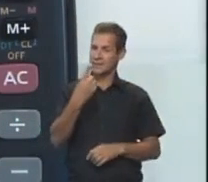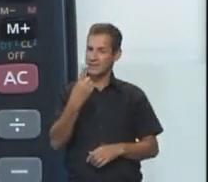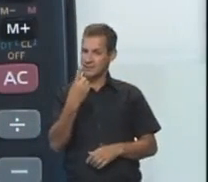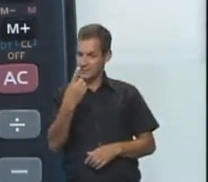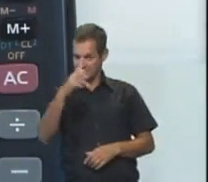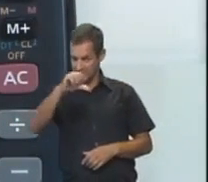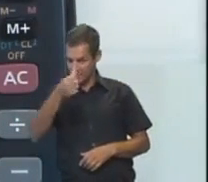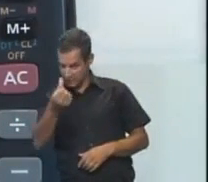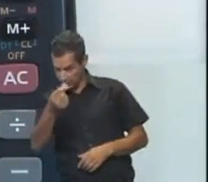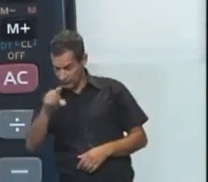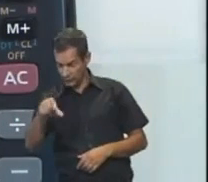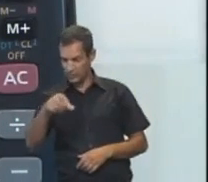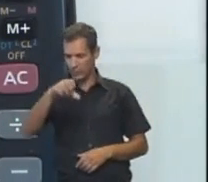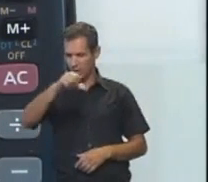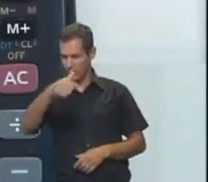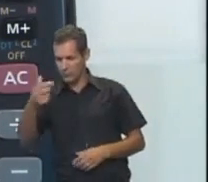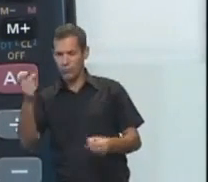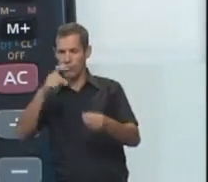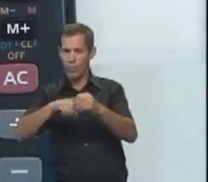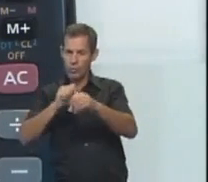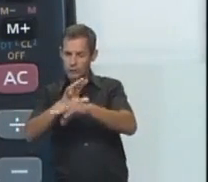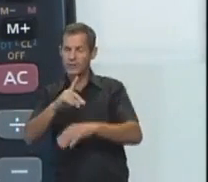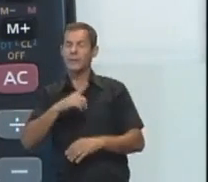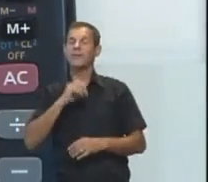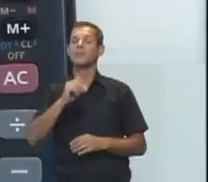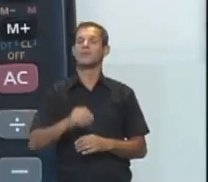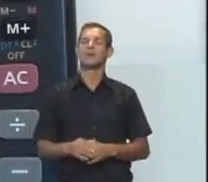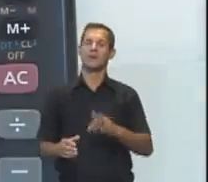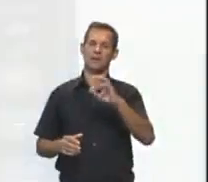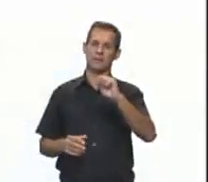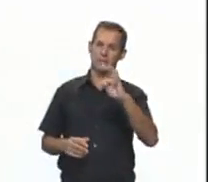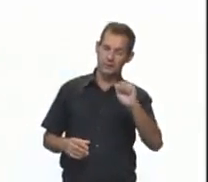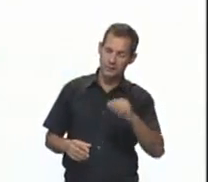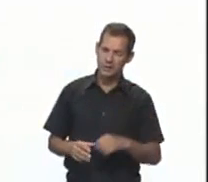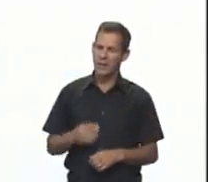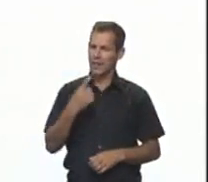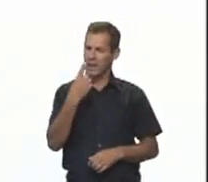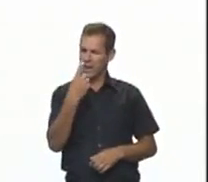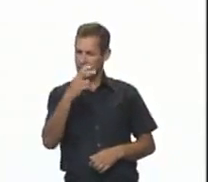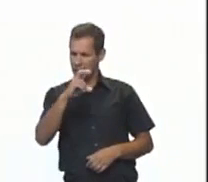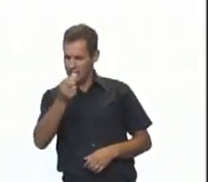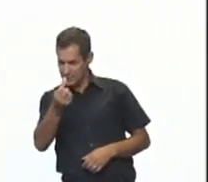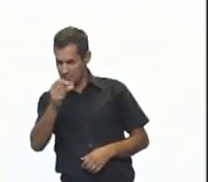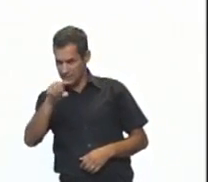156,92. Então, retomando ao quadro, nós vamos ter que o θ é